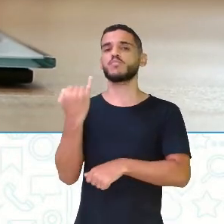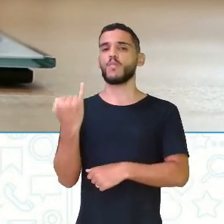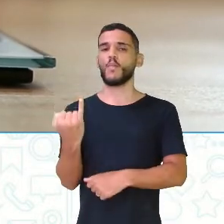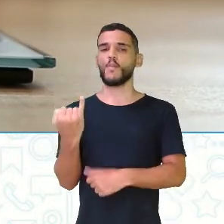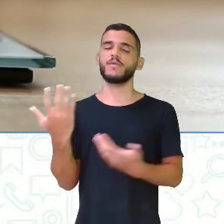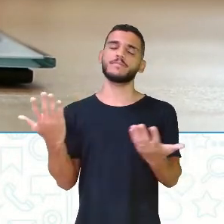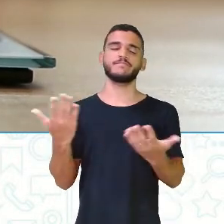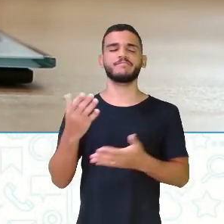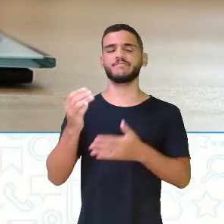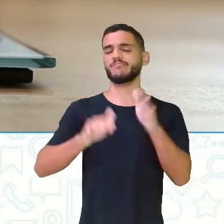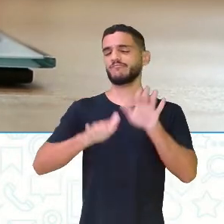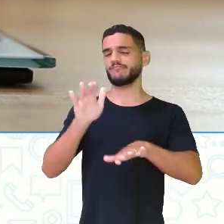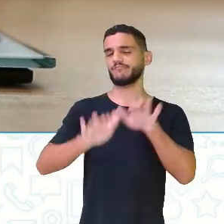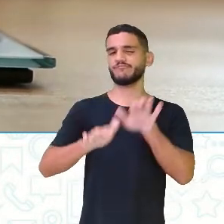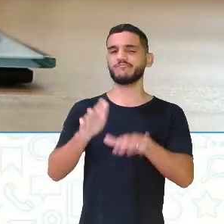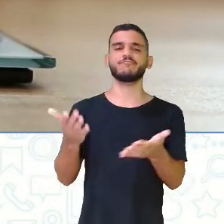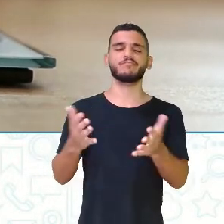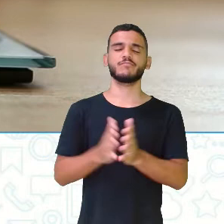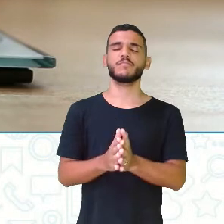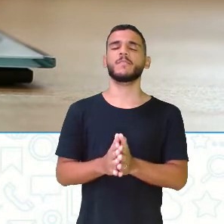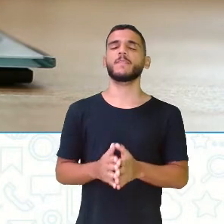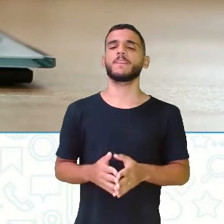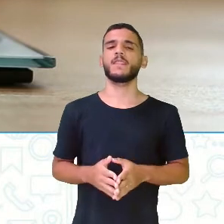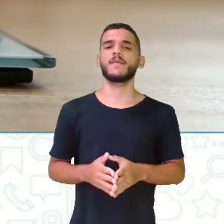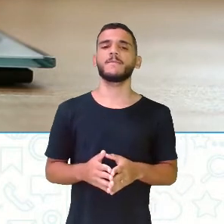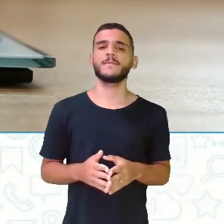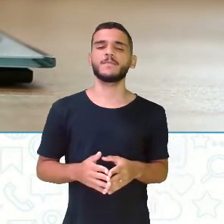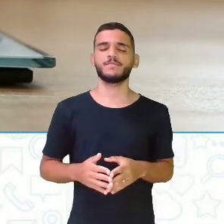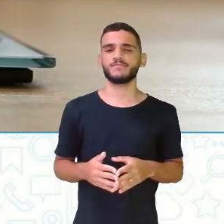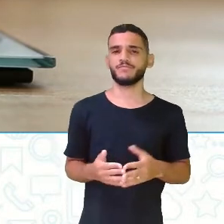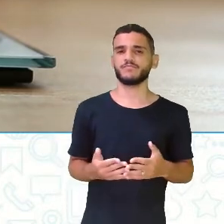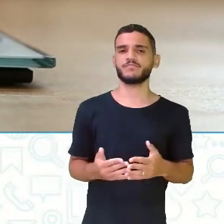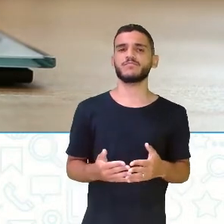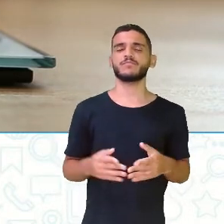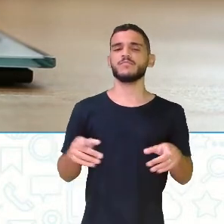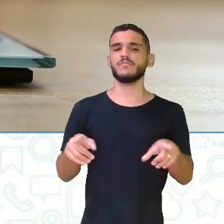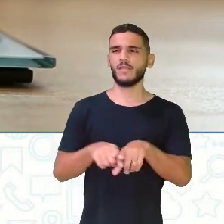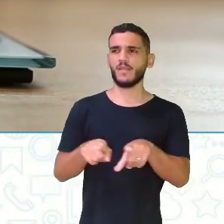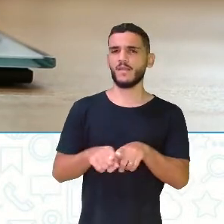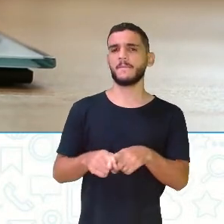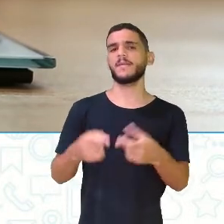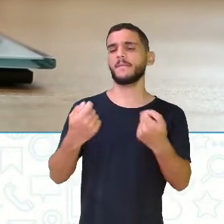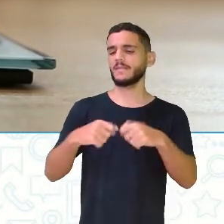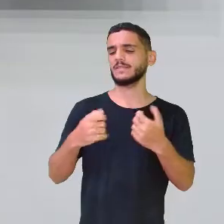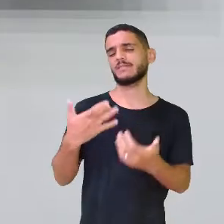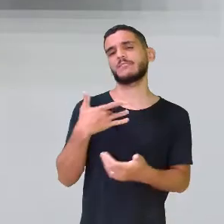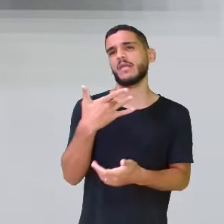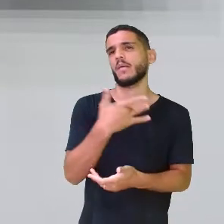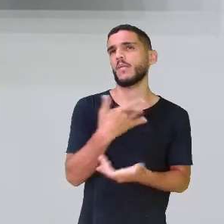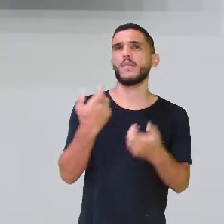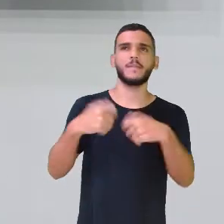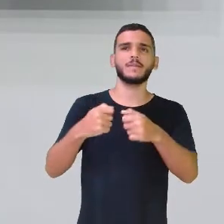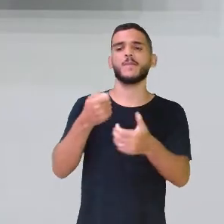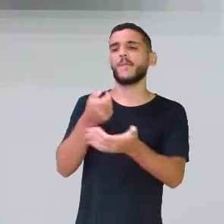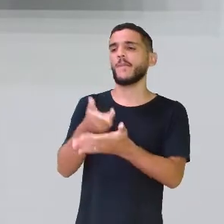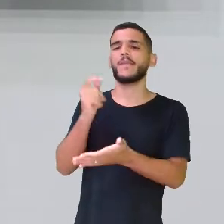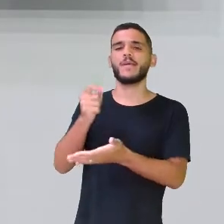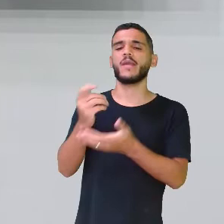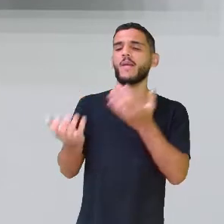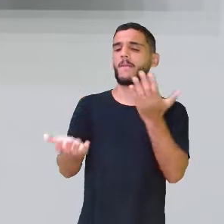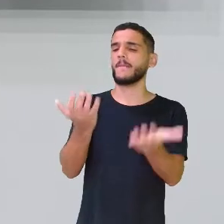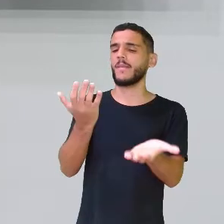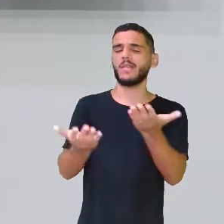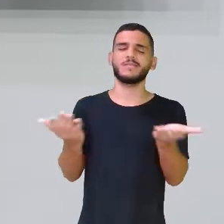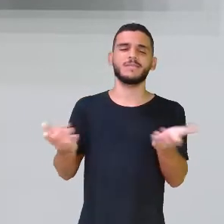preciso variar no peso, porque eu estou precisando por causa da minha saúde e vou comprar uma balança. Existe